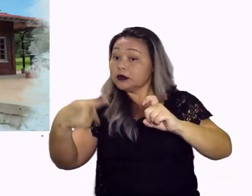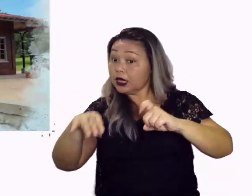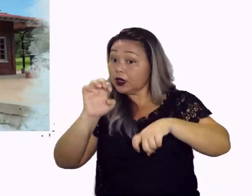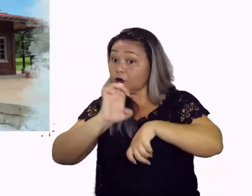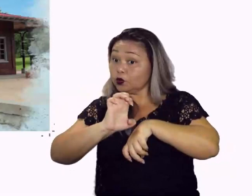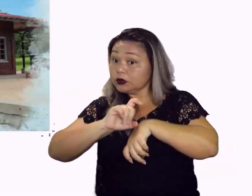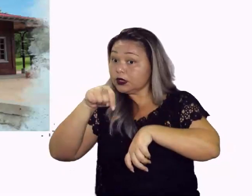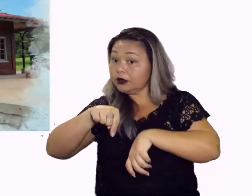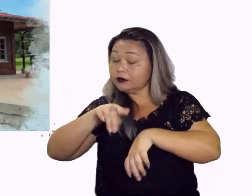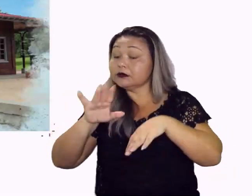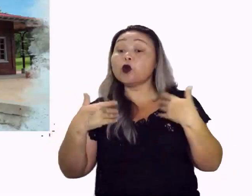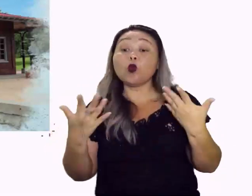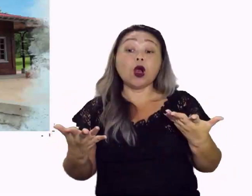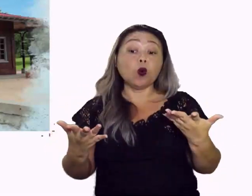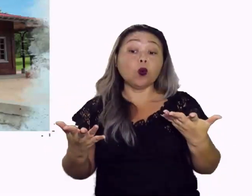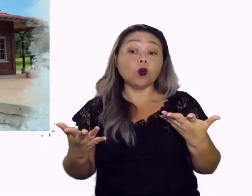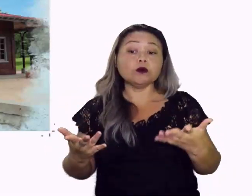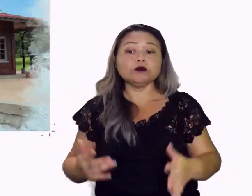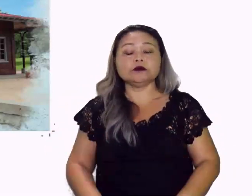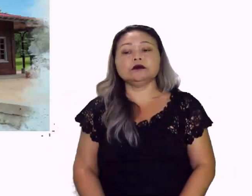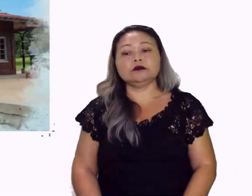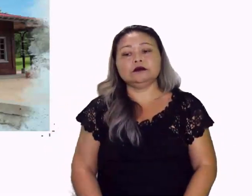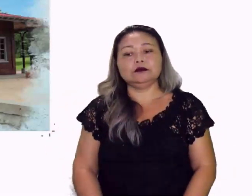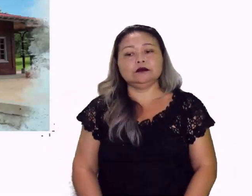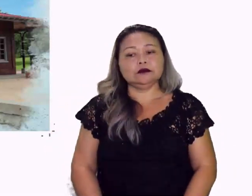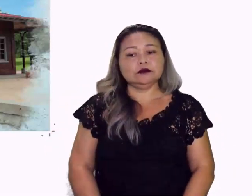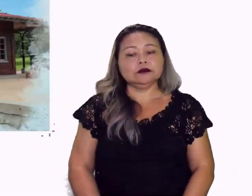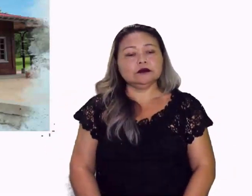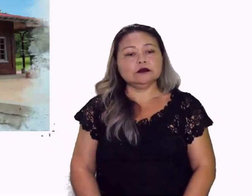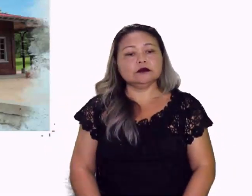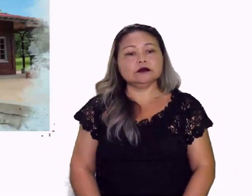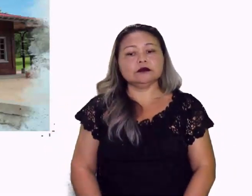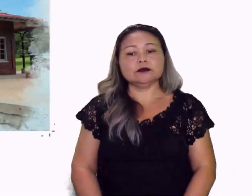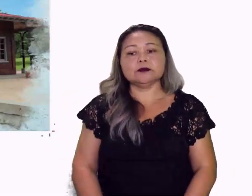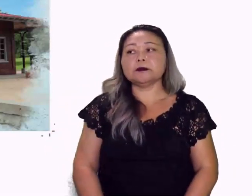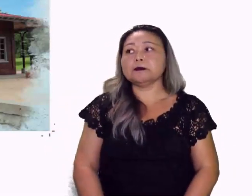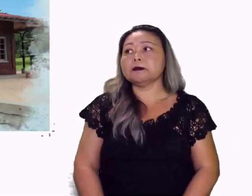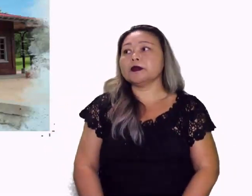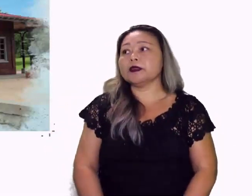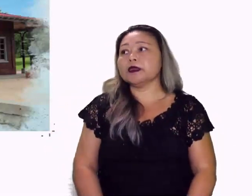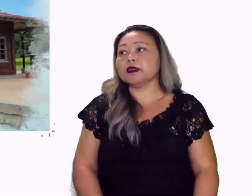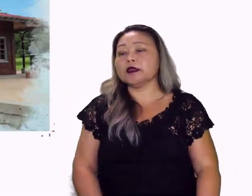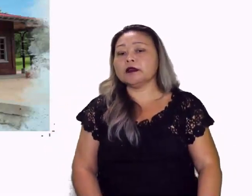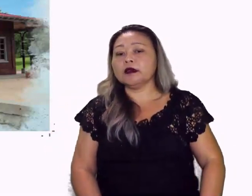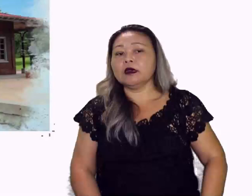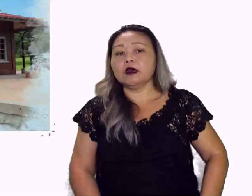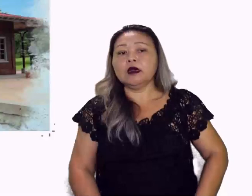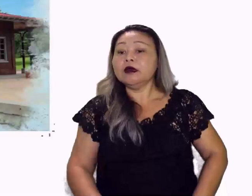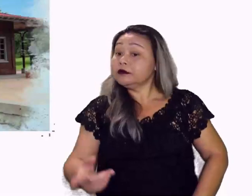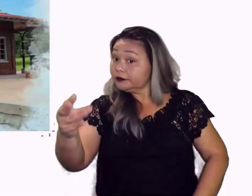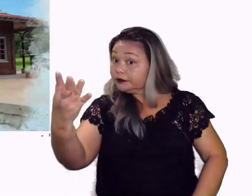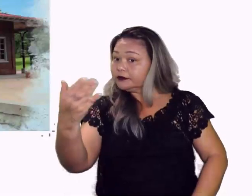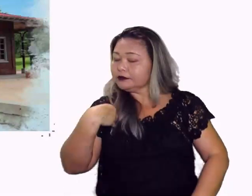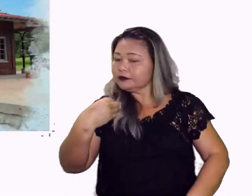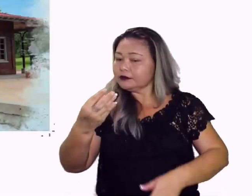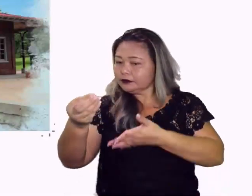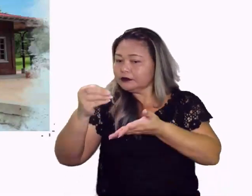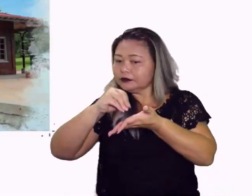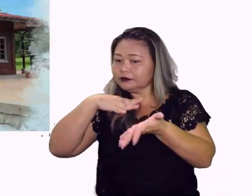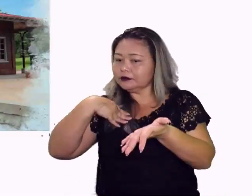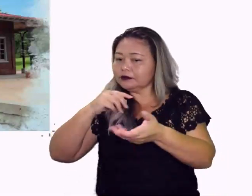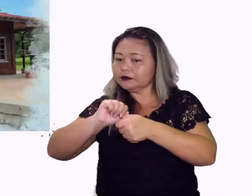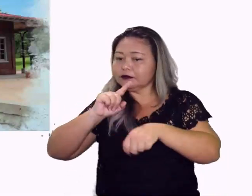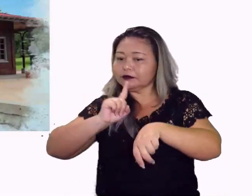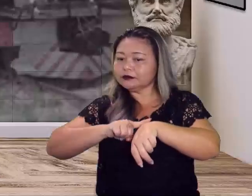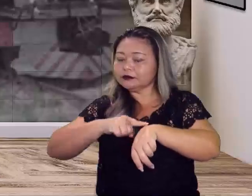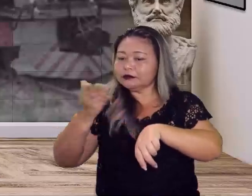estado? Vamos lá. Responder essa pergunta. Manda aí para nós, nesse momento.